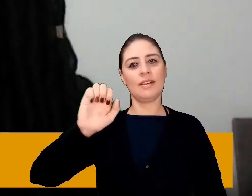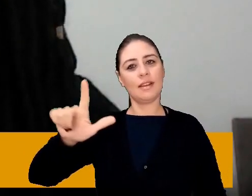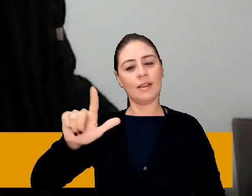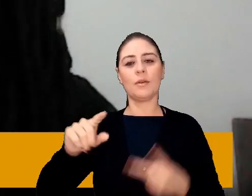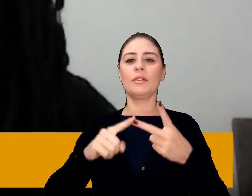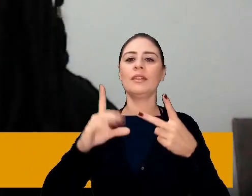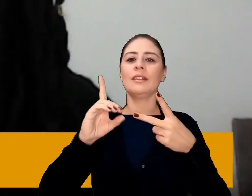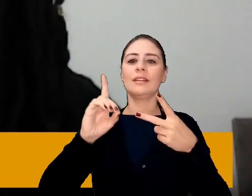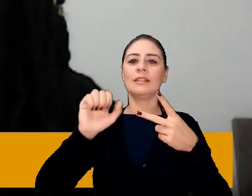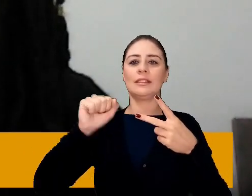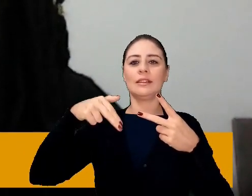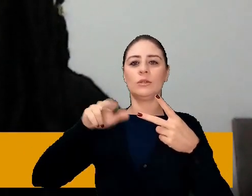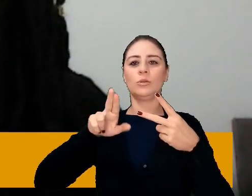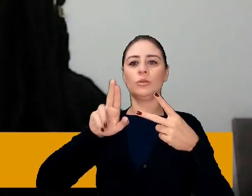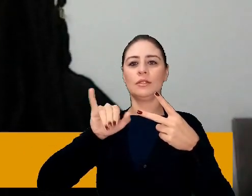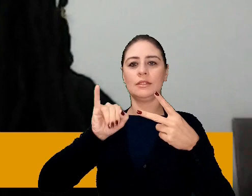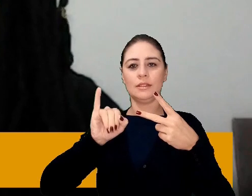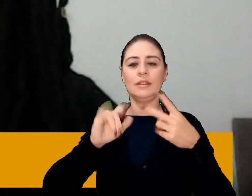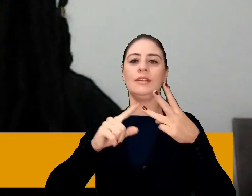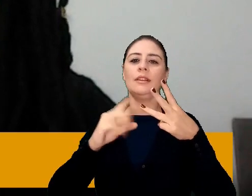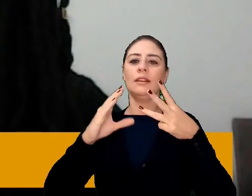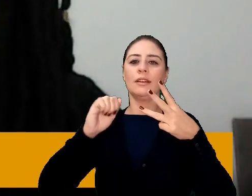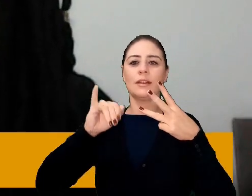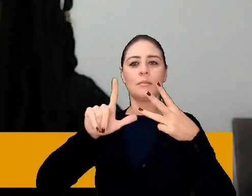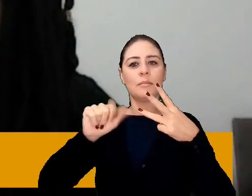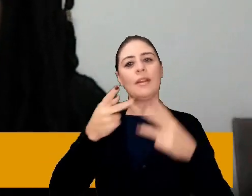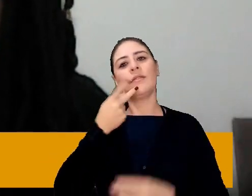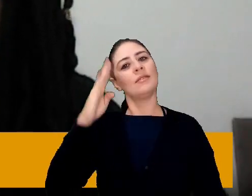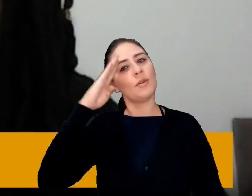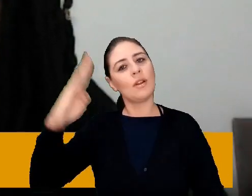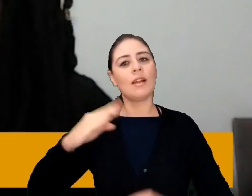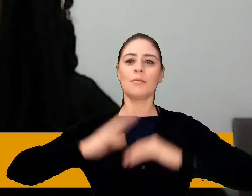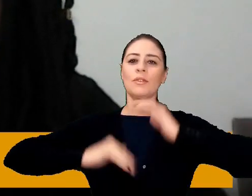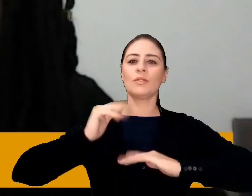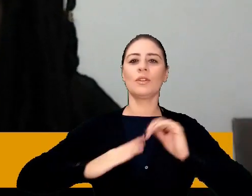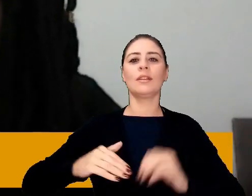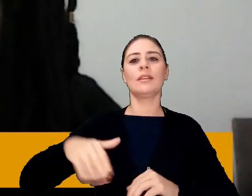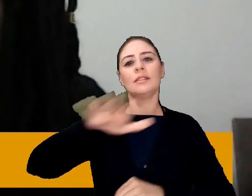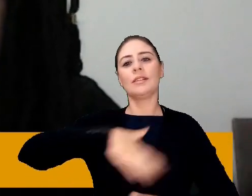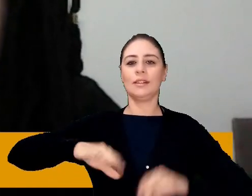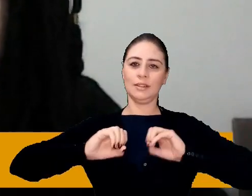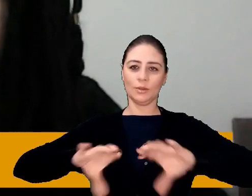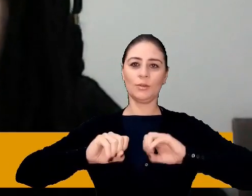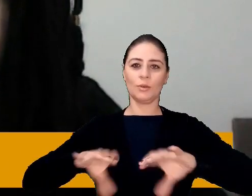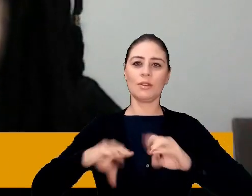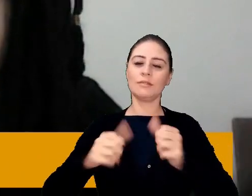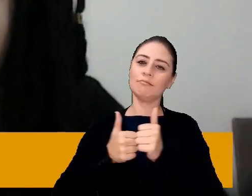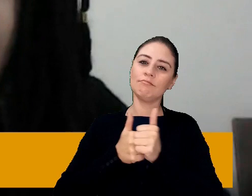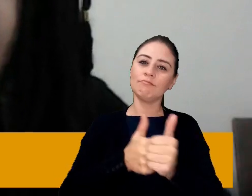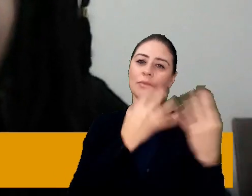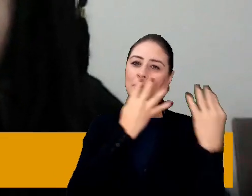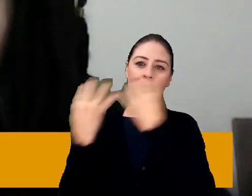o Rafael, a Danuzi e a Camila dessem o seu olá, né, para os nossos profissionais de educação que estão nos